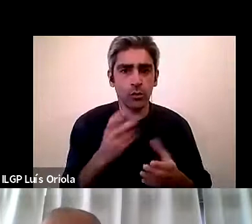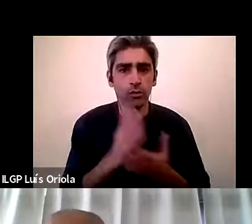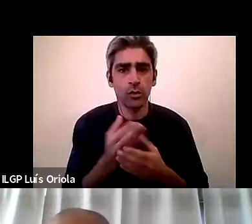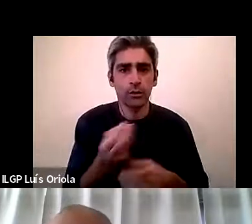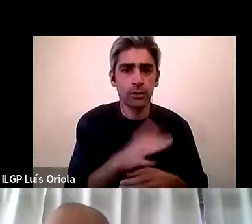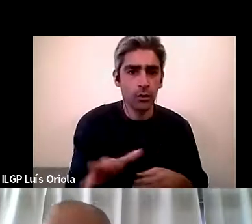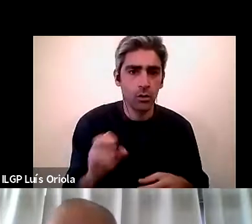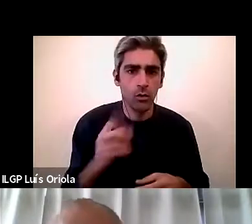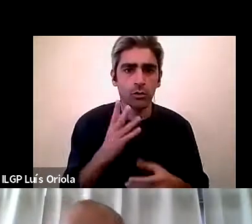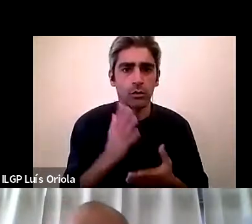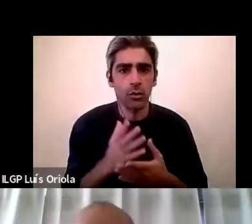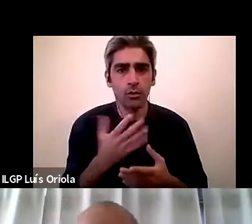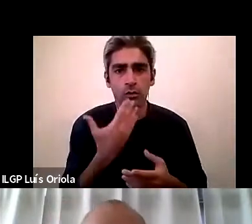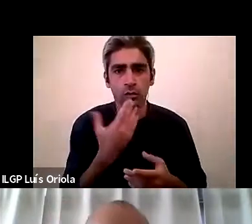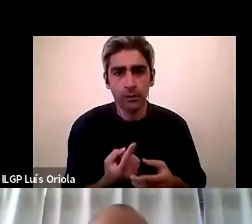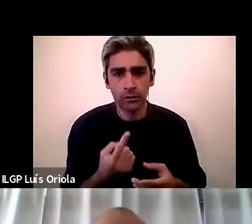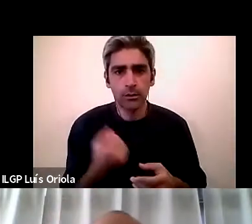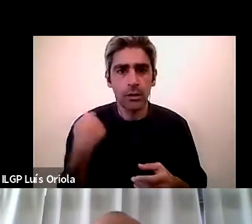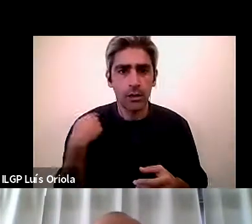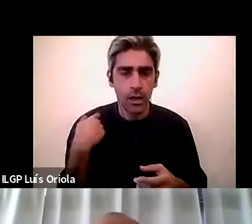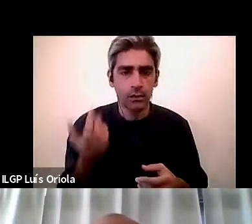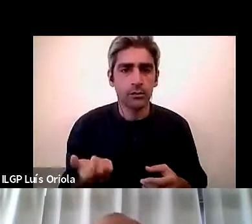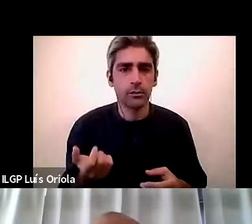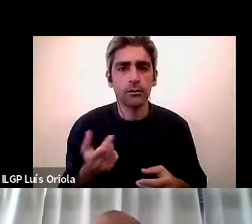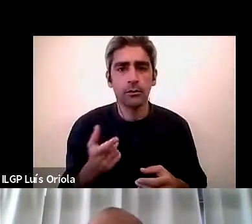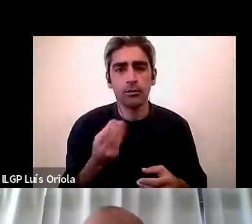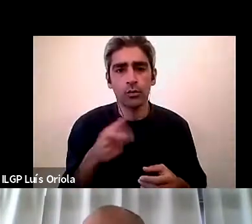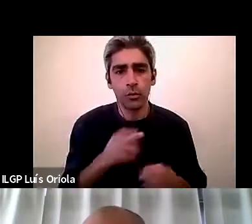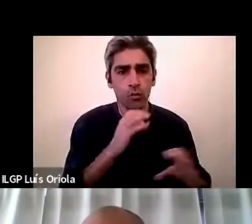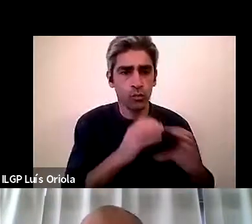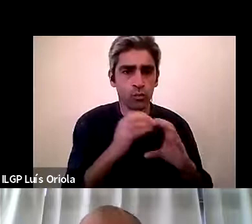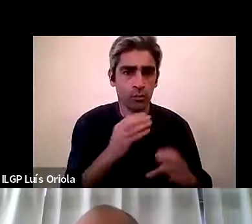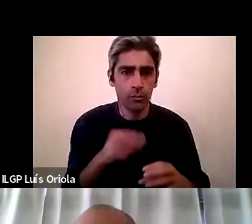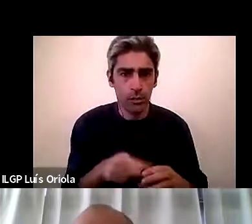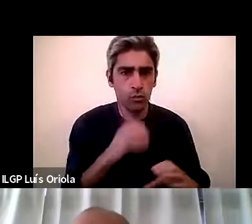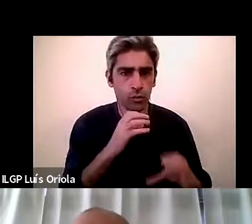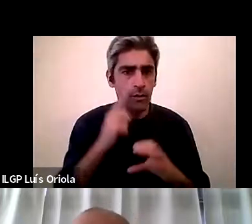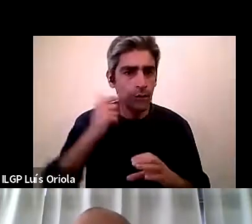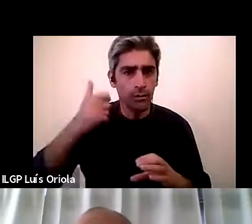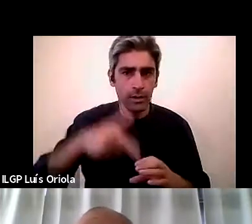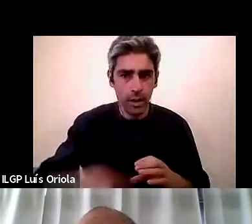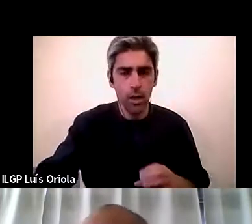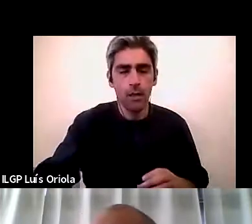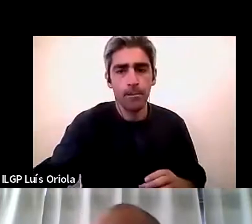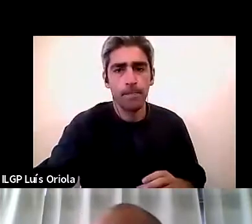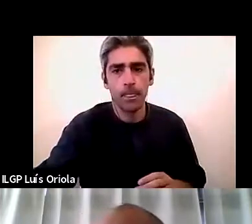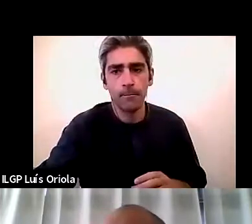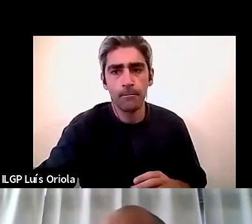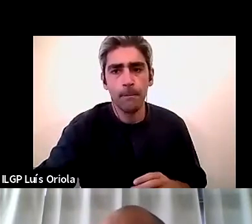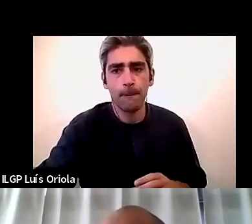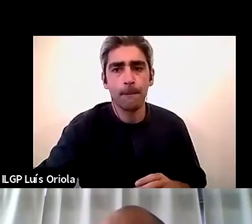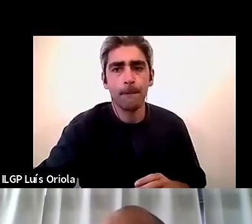crianças ou mesmo até sozinhos em casa, e parte muito da comunicação. A comunicação é fundamental, mas não